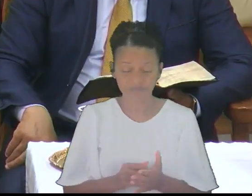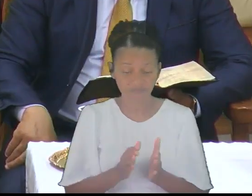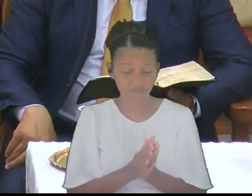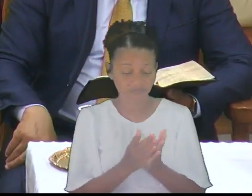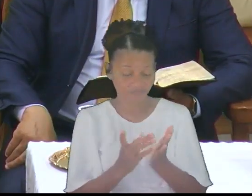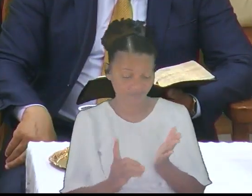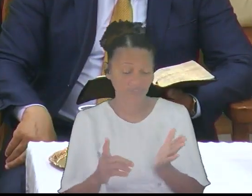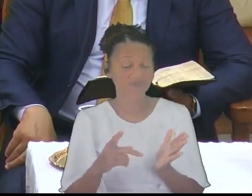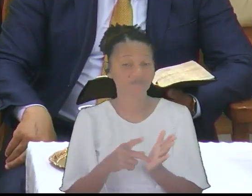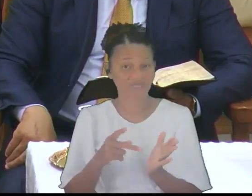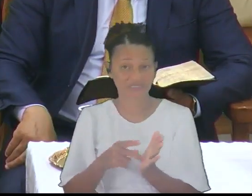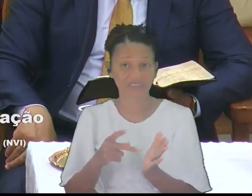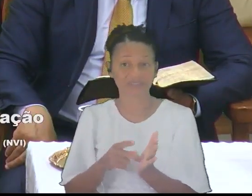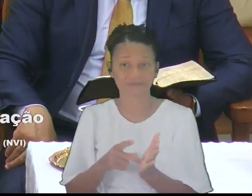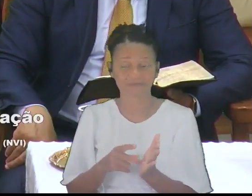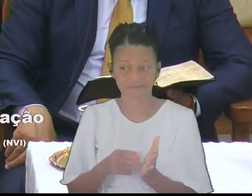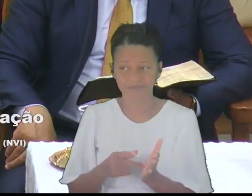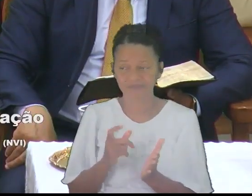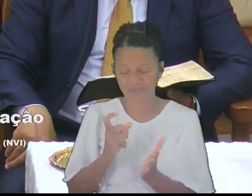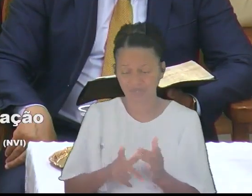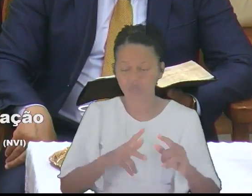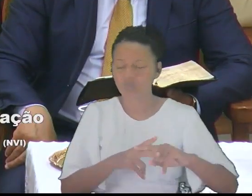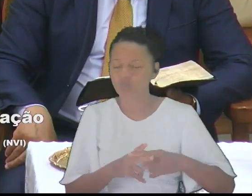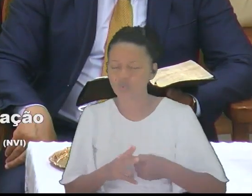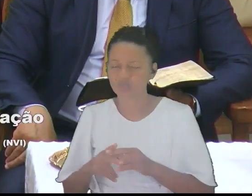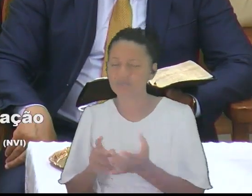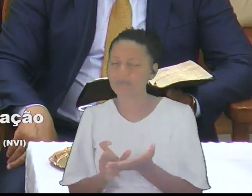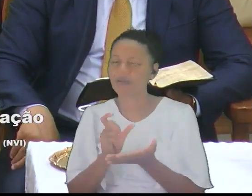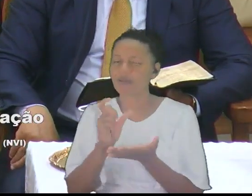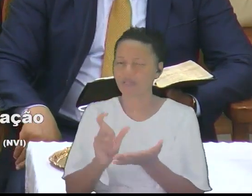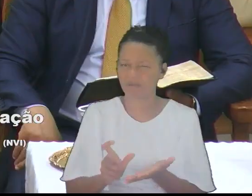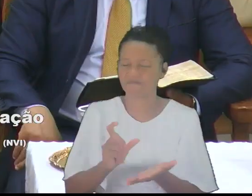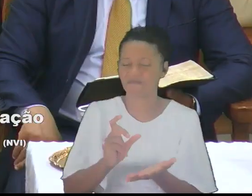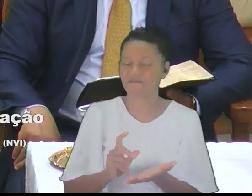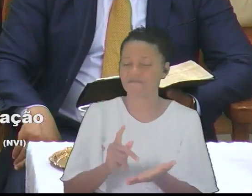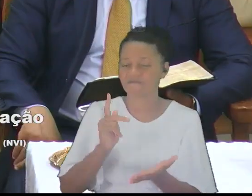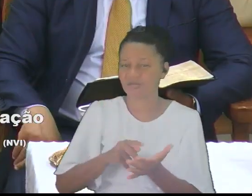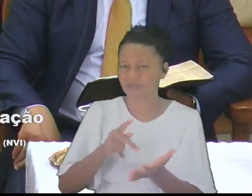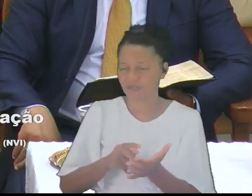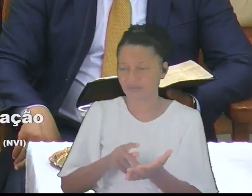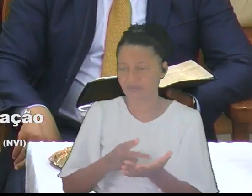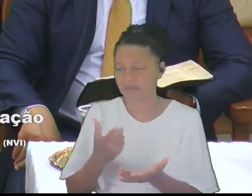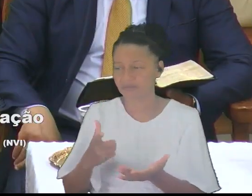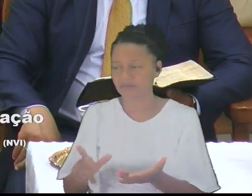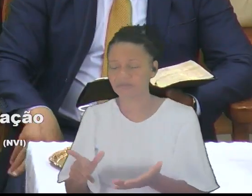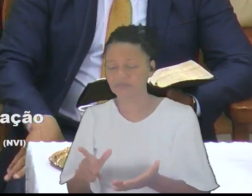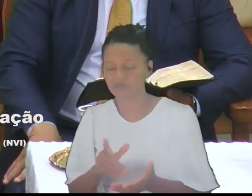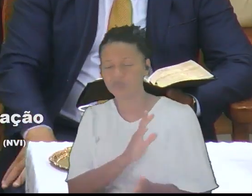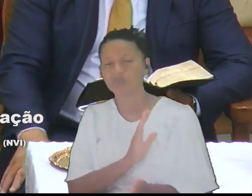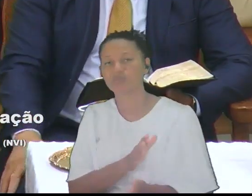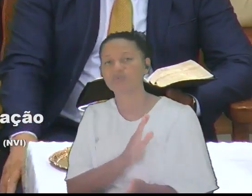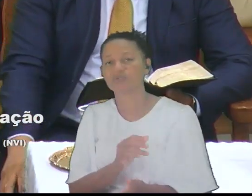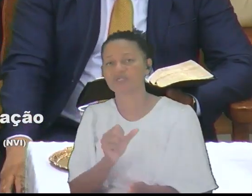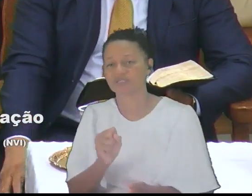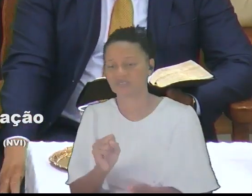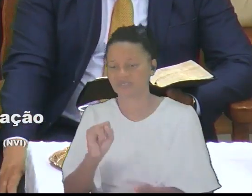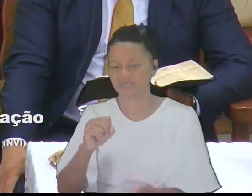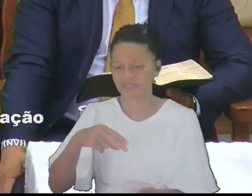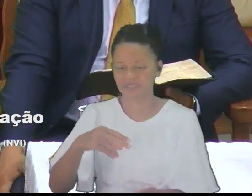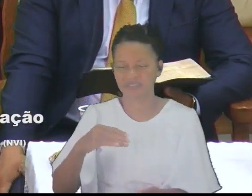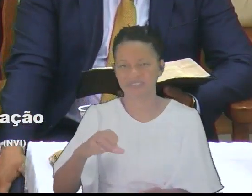diz verdadeiro. Nessa Bíblia corrigida diz verdadeiro, mas nas outras Bíblias dizem um coração